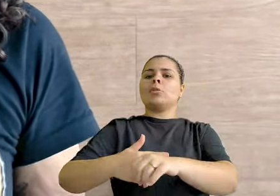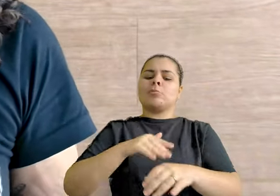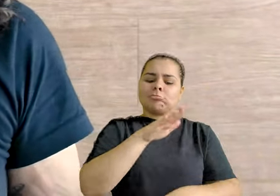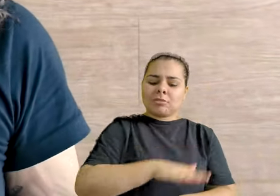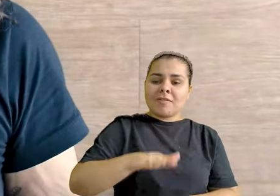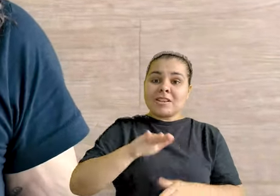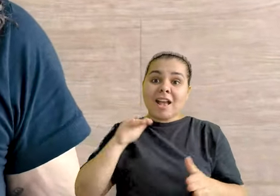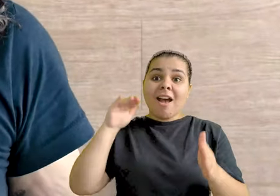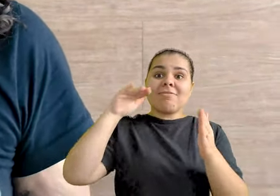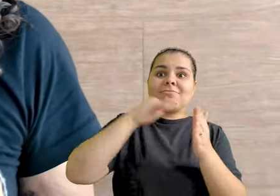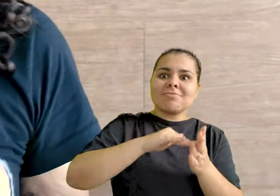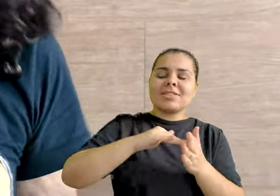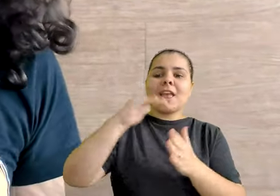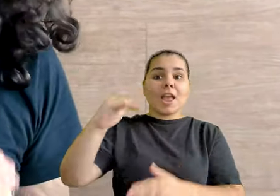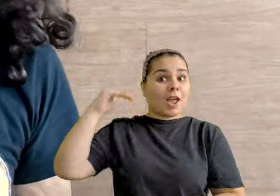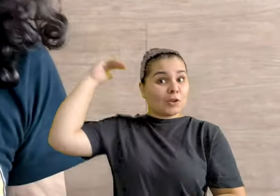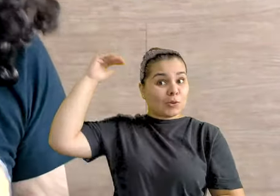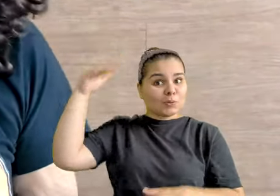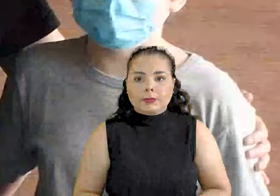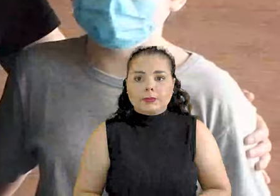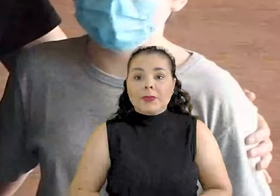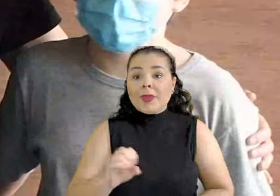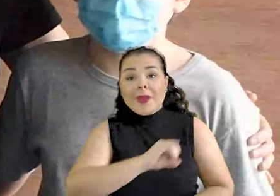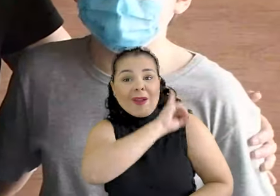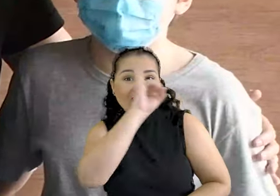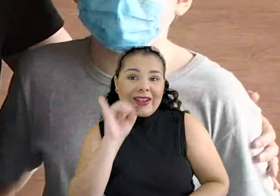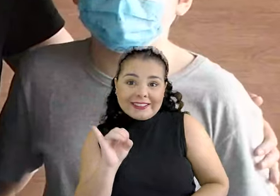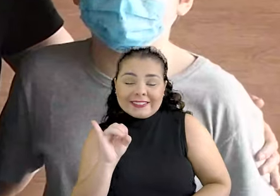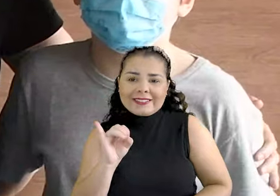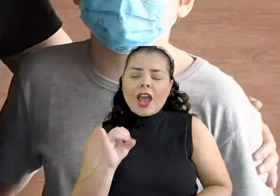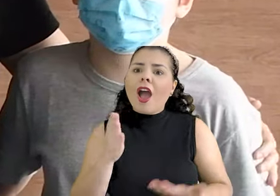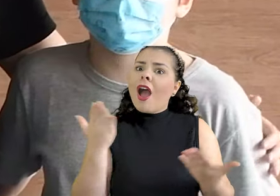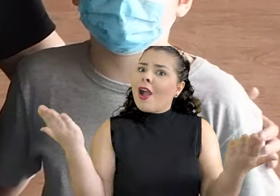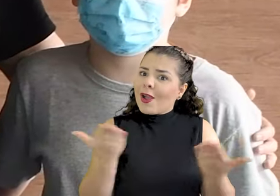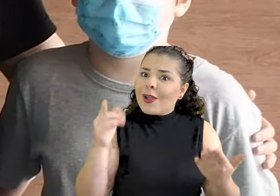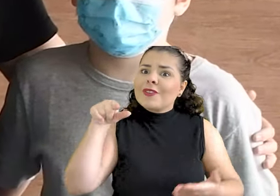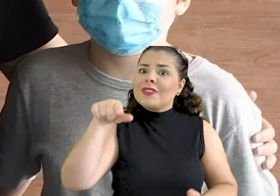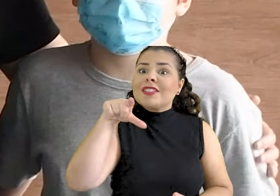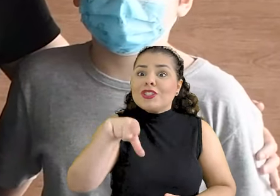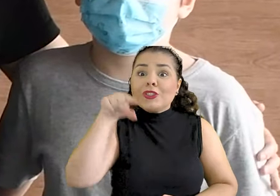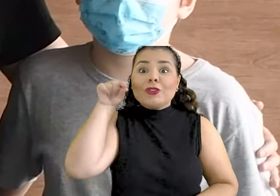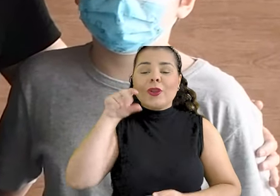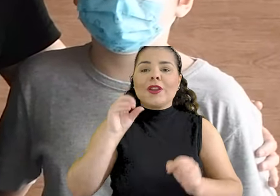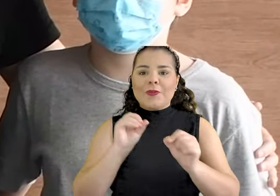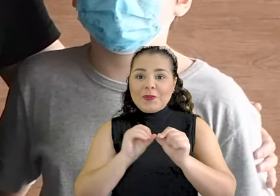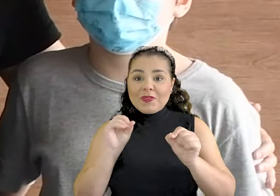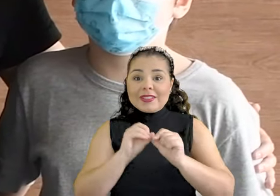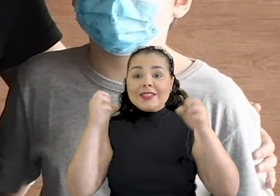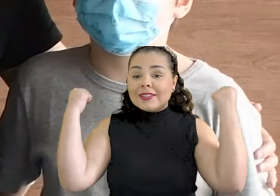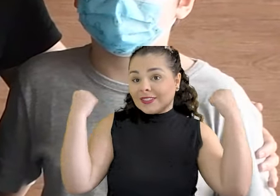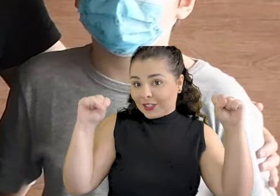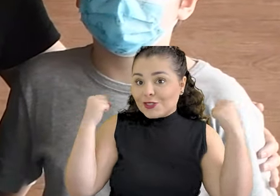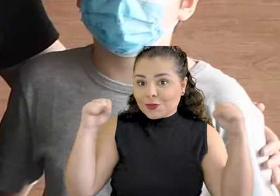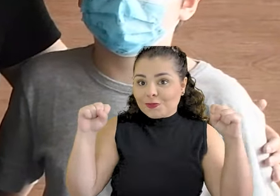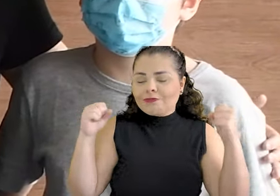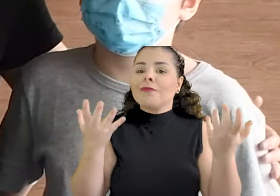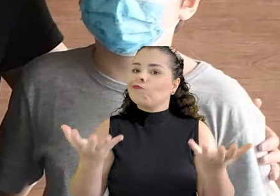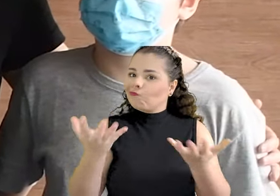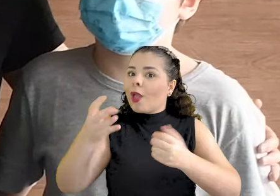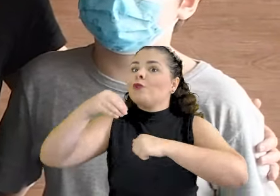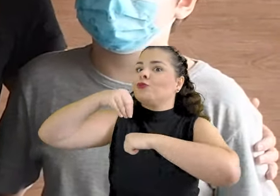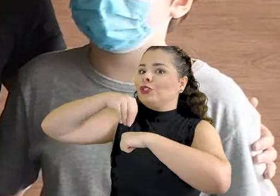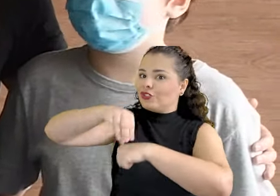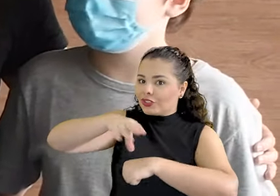diante até a vida adulta? Bora! Oiê! Aqui é a Kiki Faria, profissional de educação física, e a gente